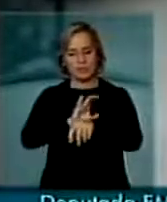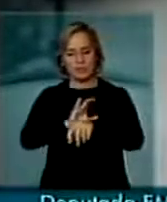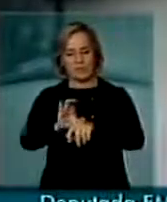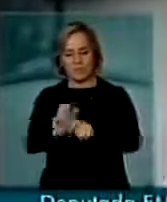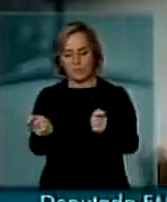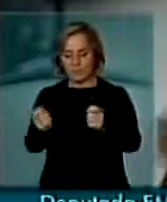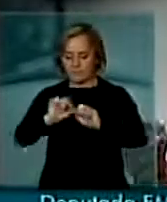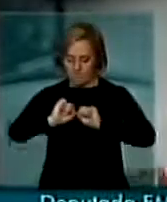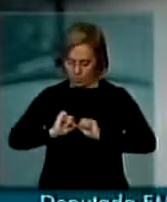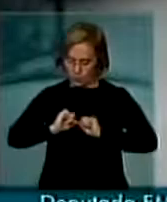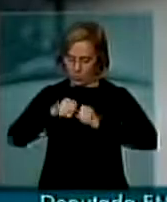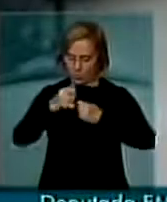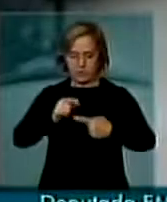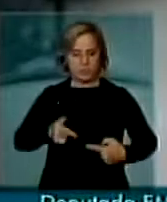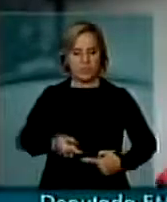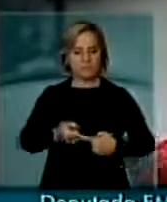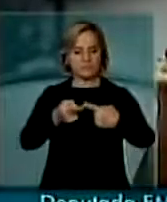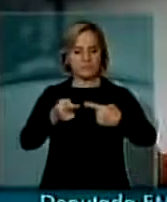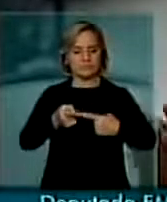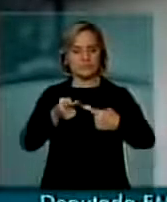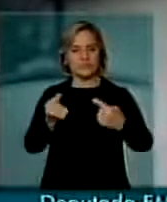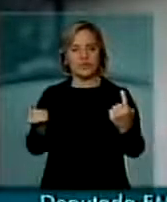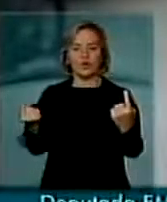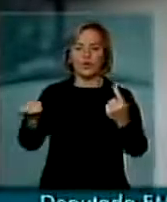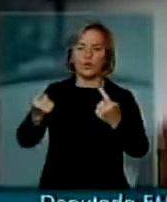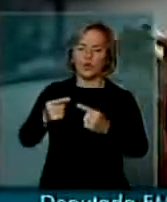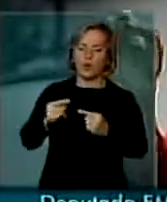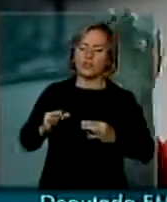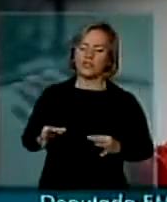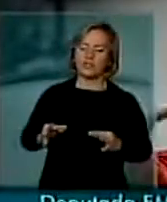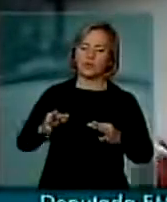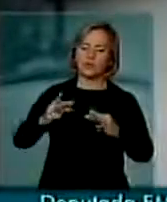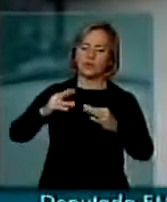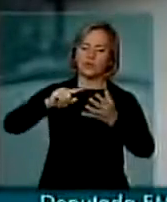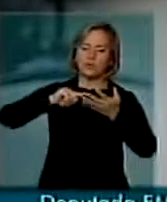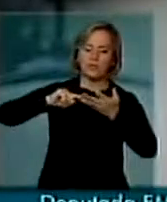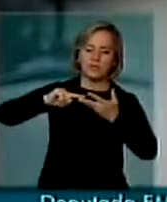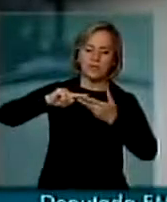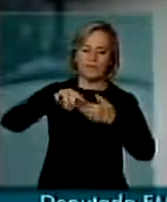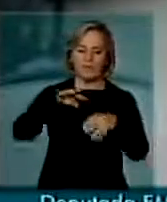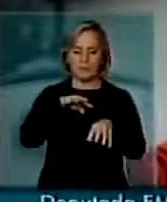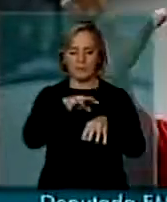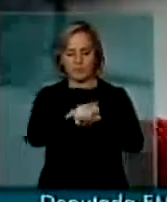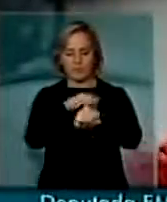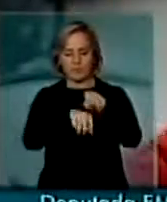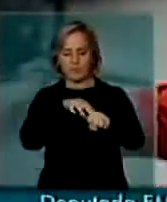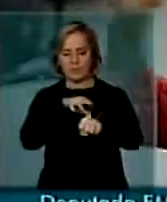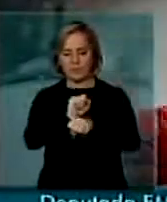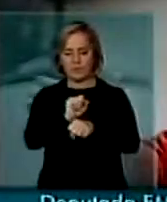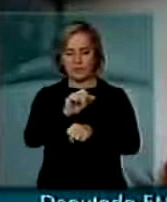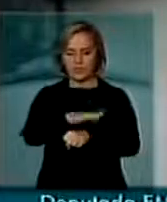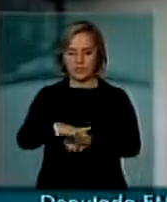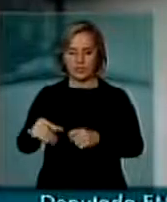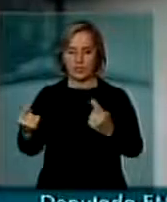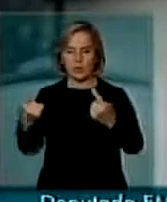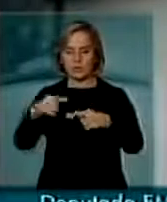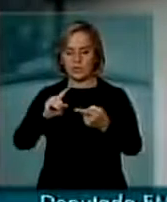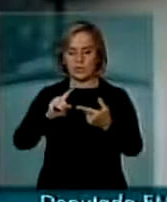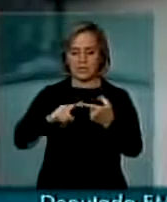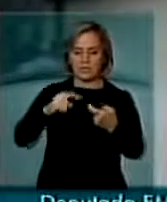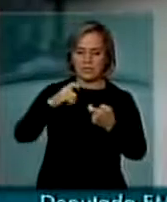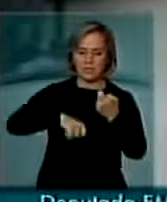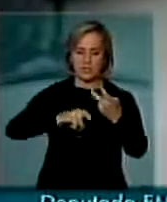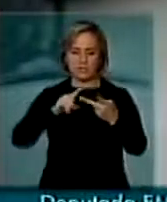faça um enfrentamento decisivo contra toda forma de exploração de criança, seja sexual, seja no trabalho